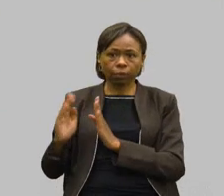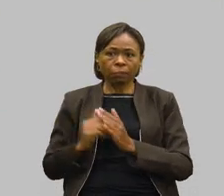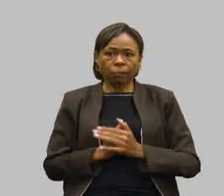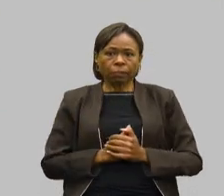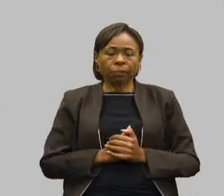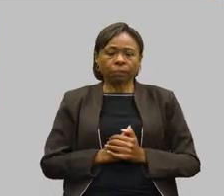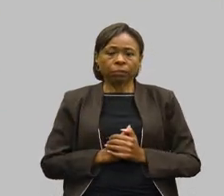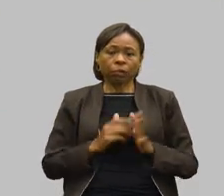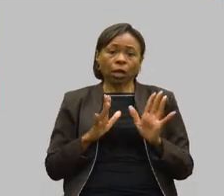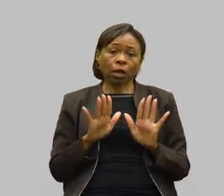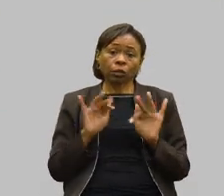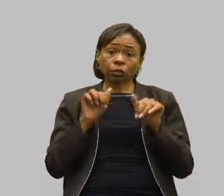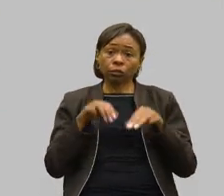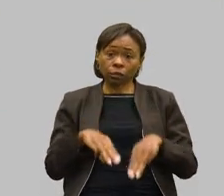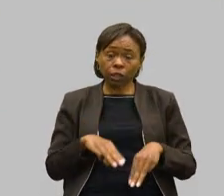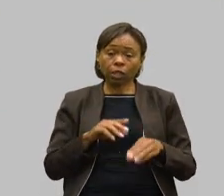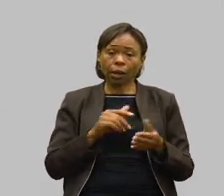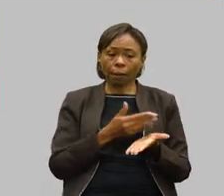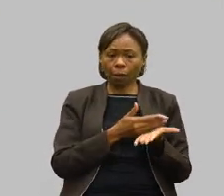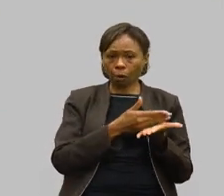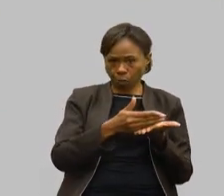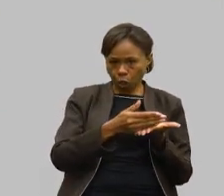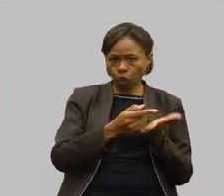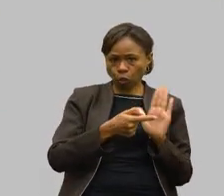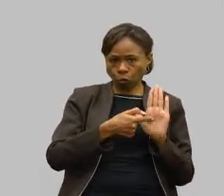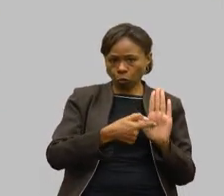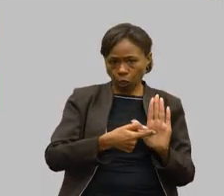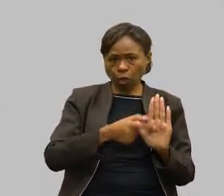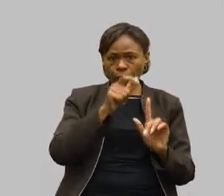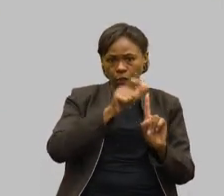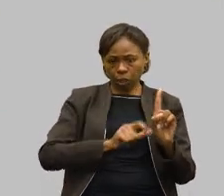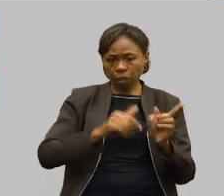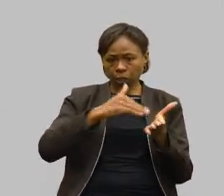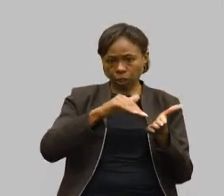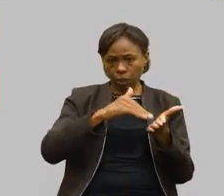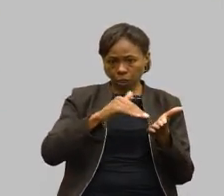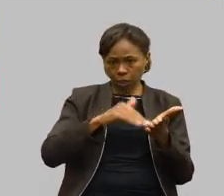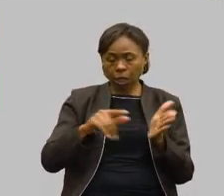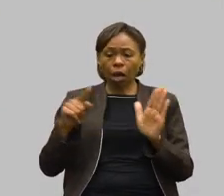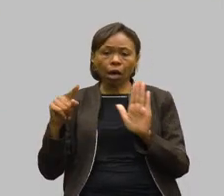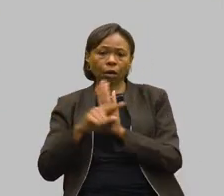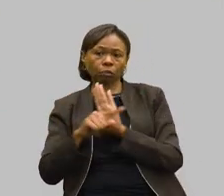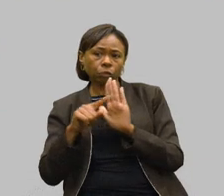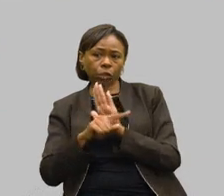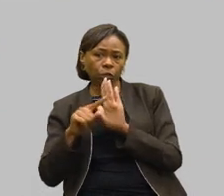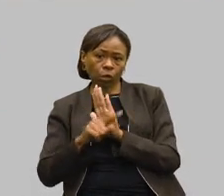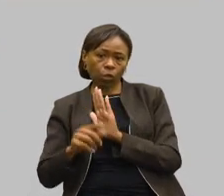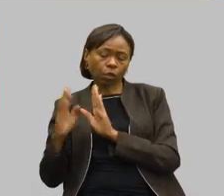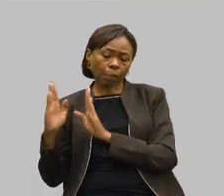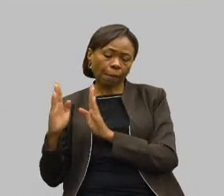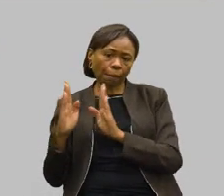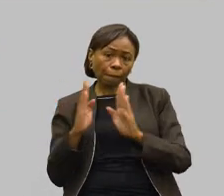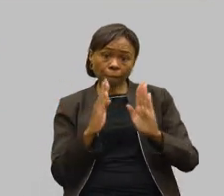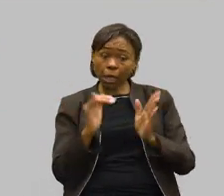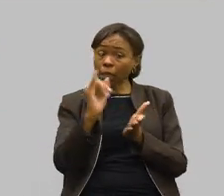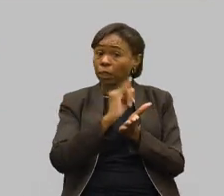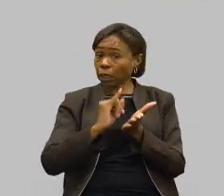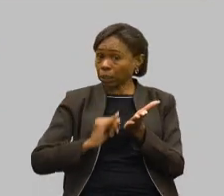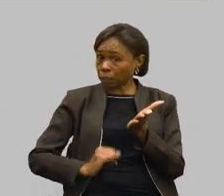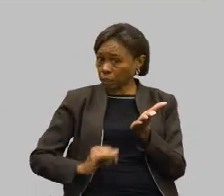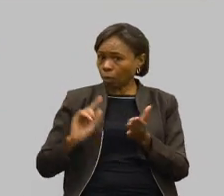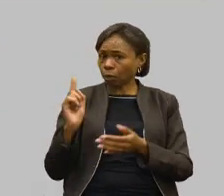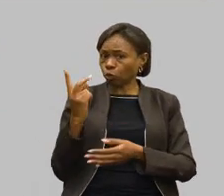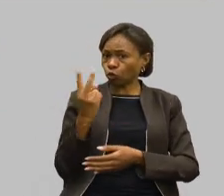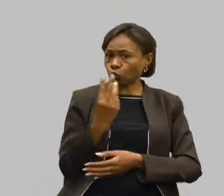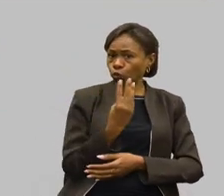Encerrada a exposição inicial da autoridade estadual, a ordem de interpelação seguirá a ordem de inscrição. Os